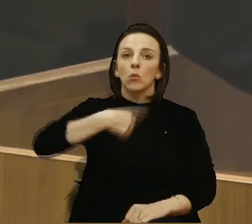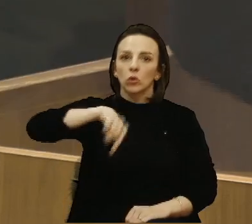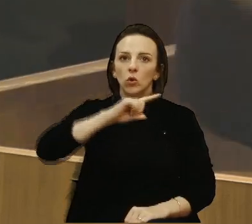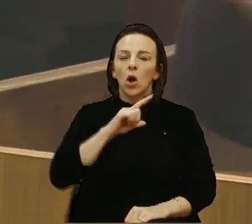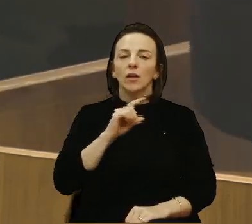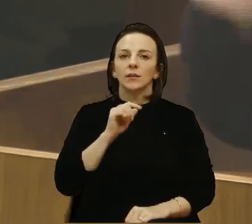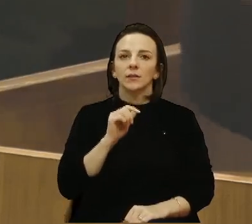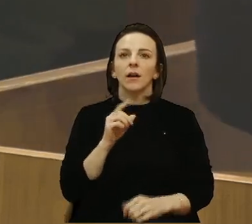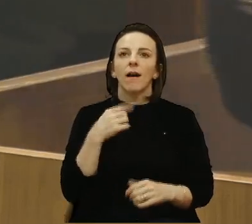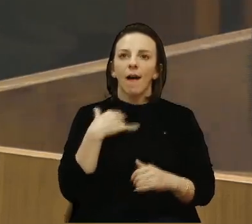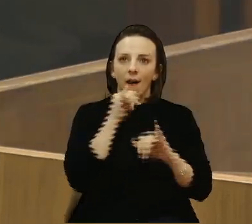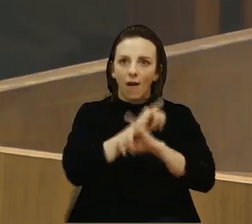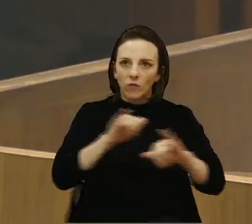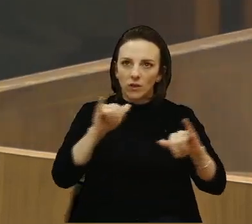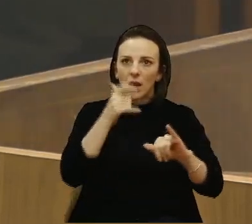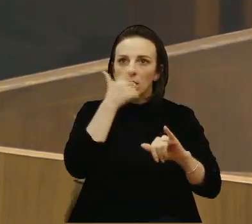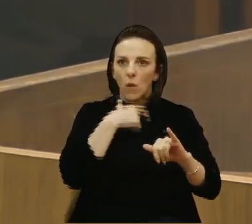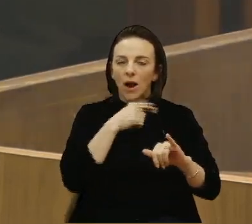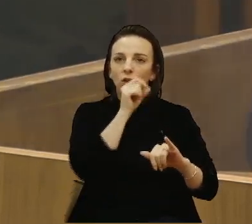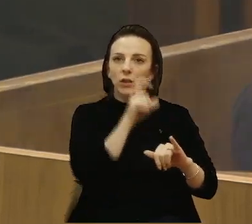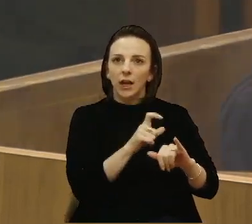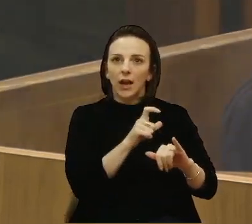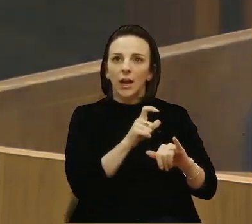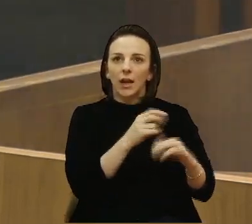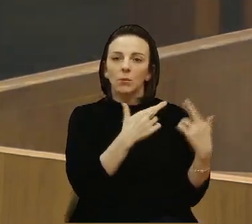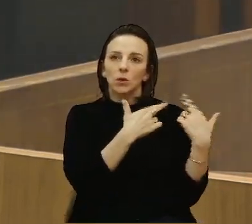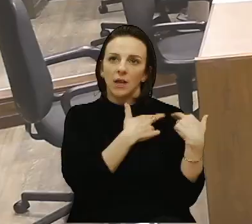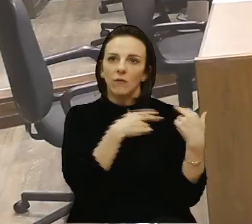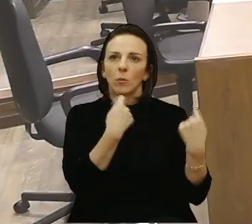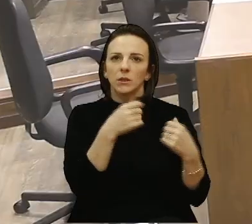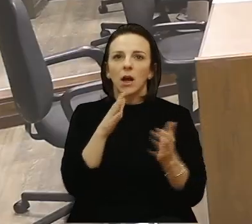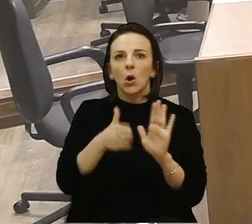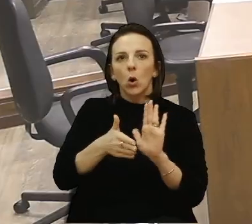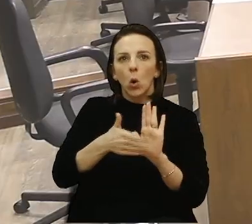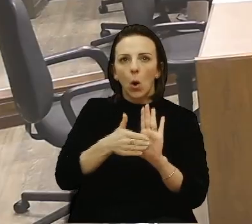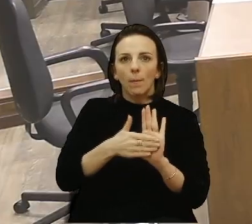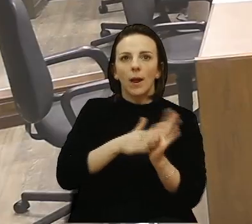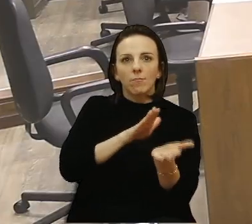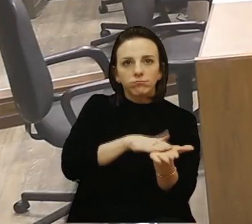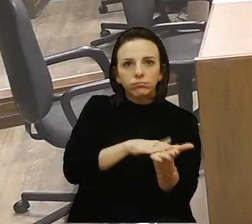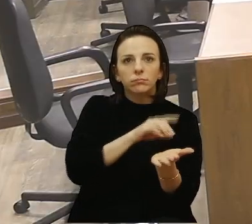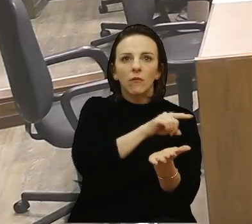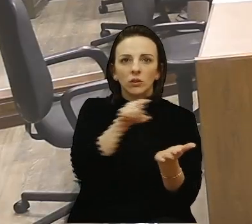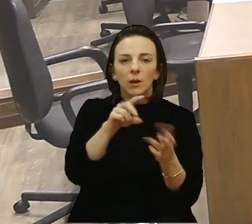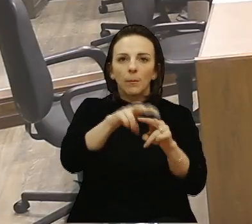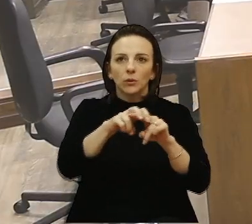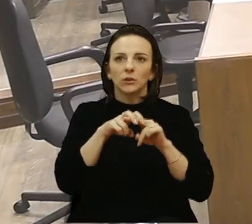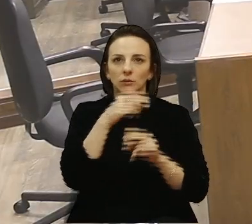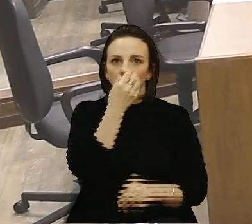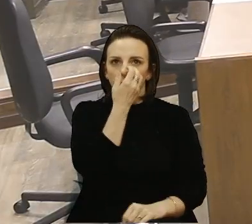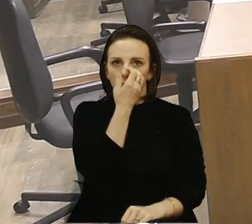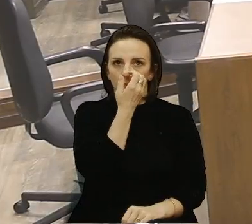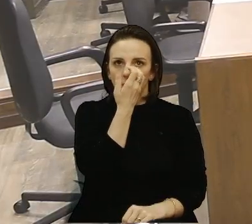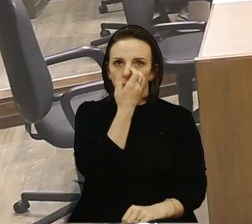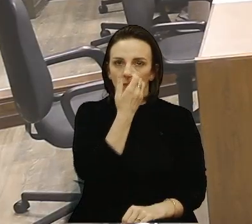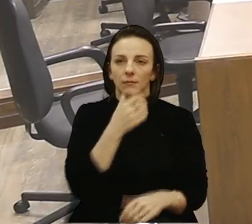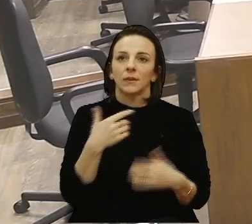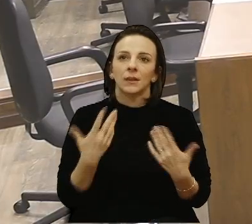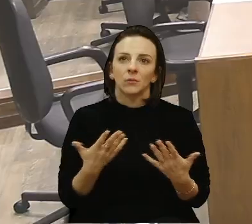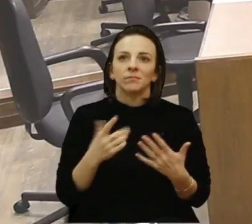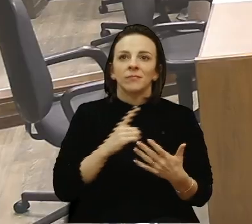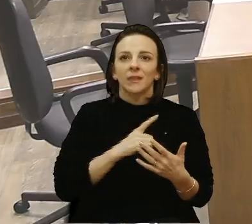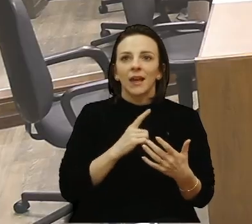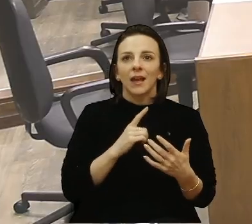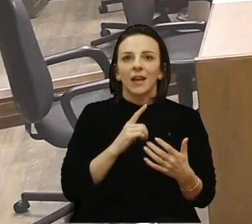espaços, os órgãos responsáveis precisam cobrar dos senhores por isso. Seu à parte, vereador. Obrigado. Bom, podemos ter diversos defeitos. Agora,